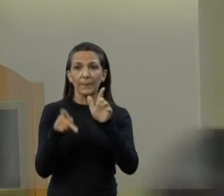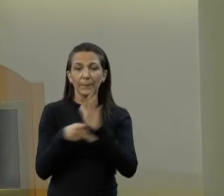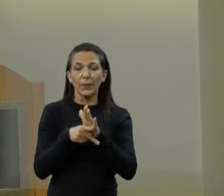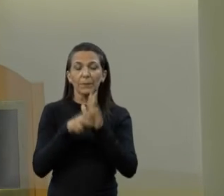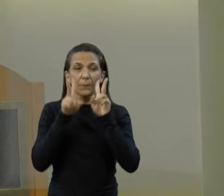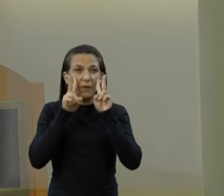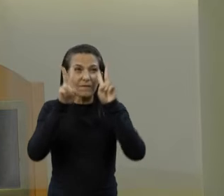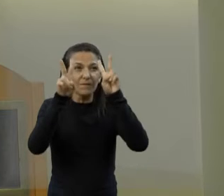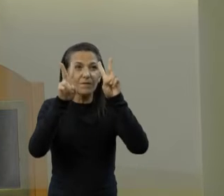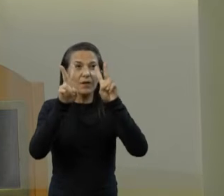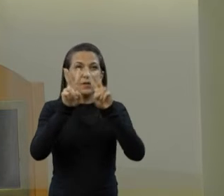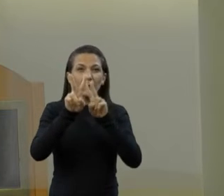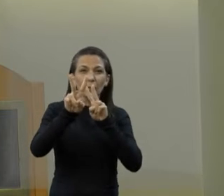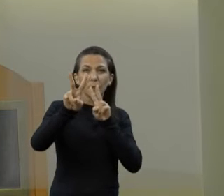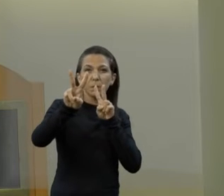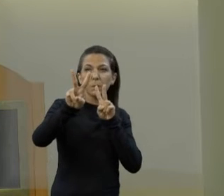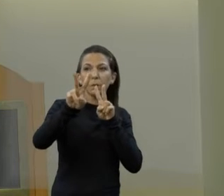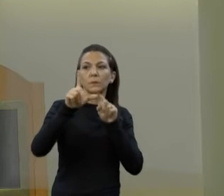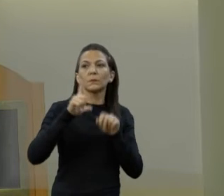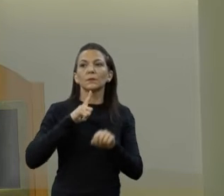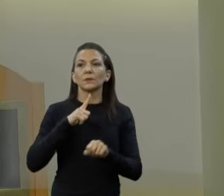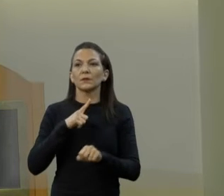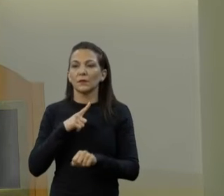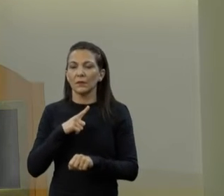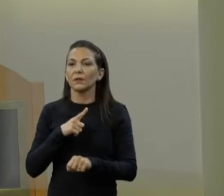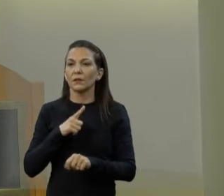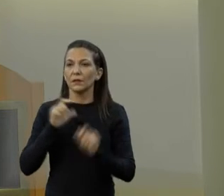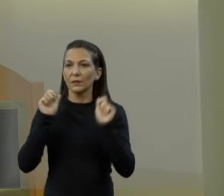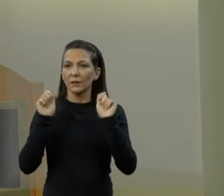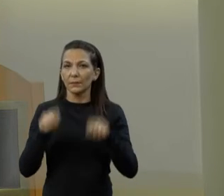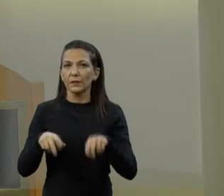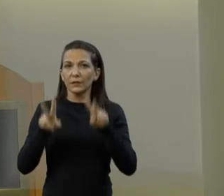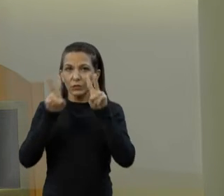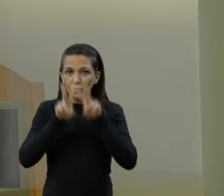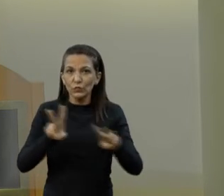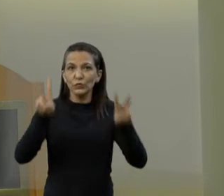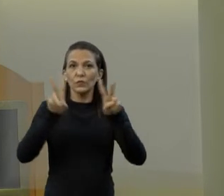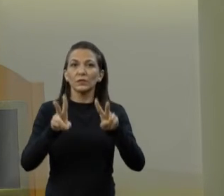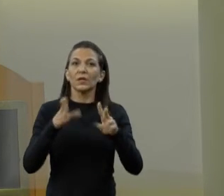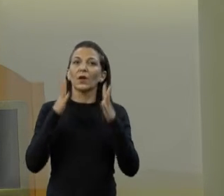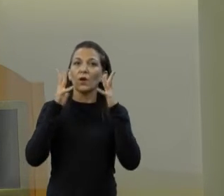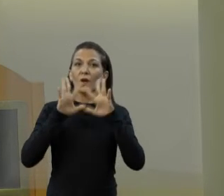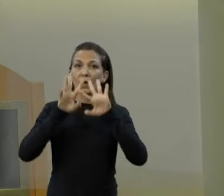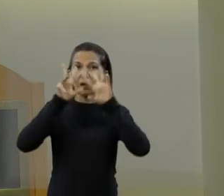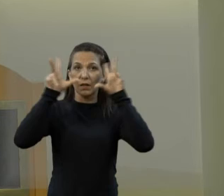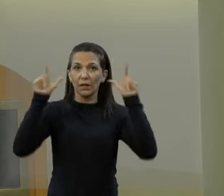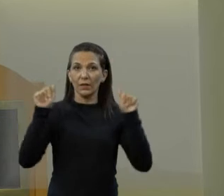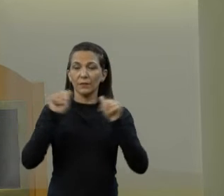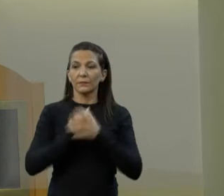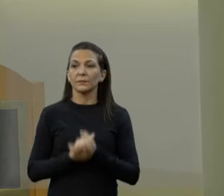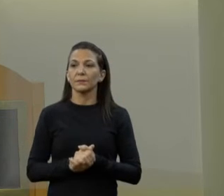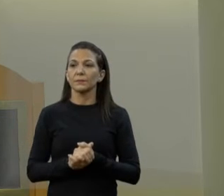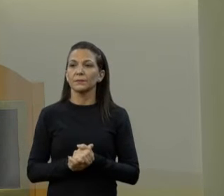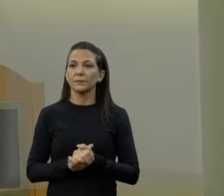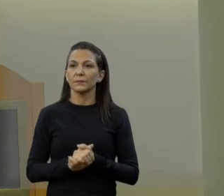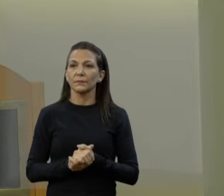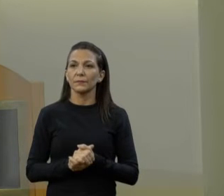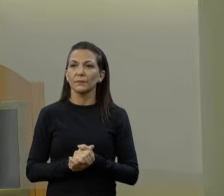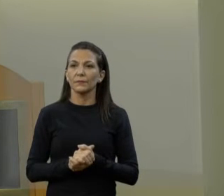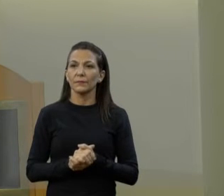fácil compreensão contraste visual que possibilita visualização nítida Artigo 5º a